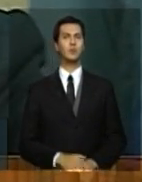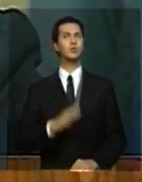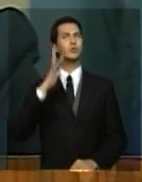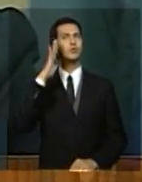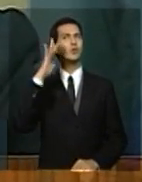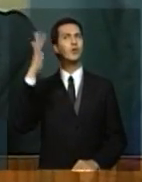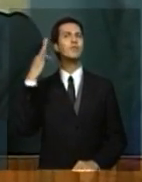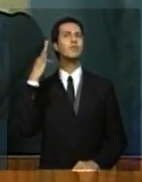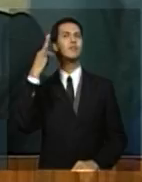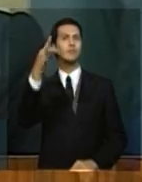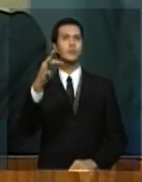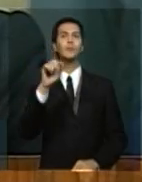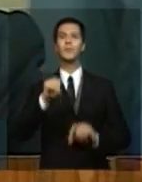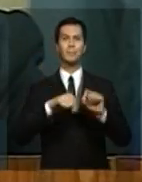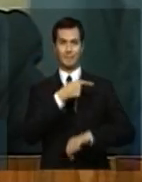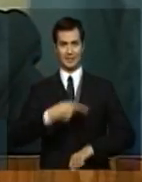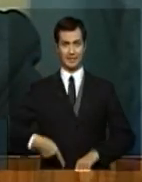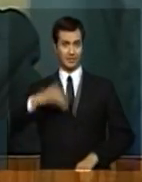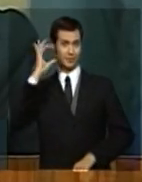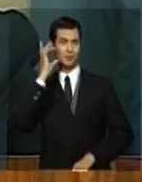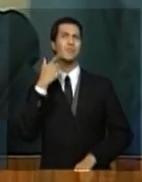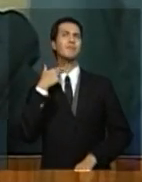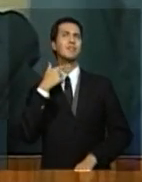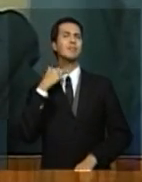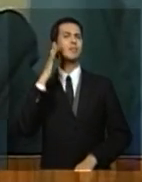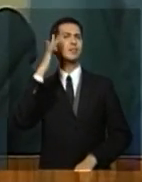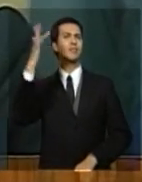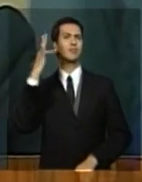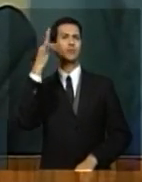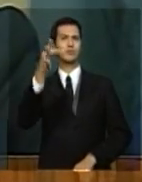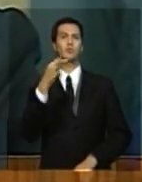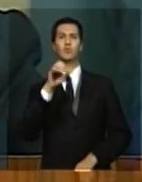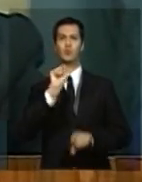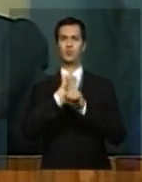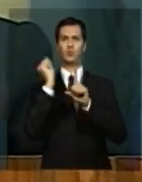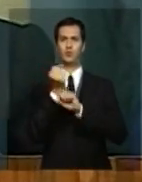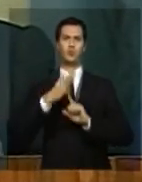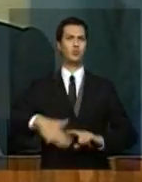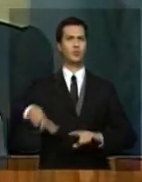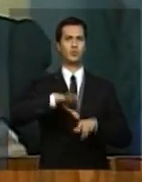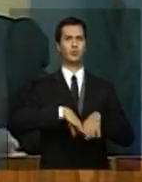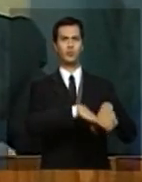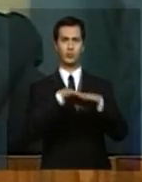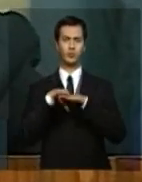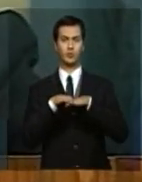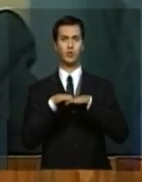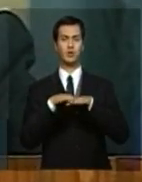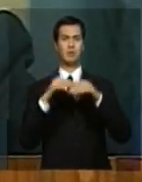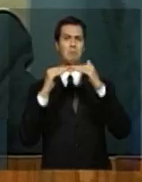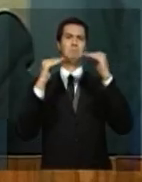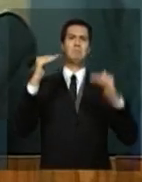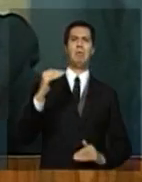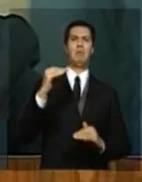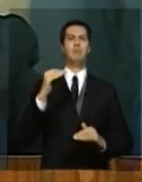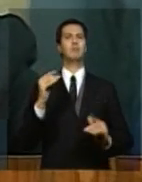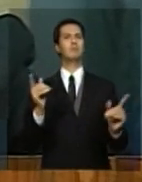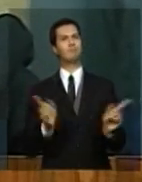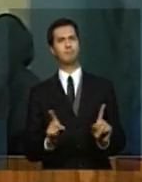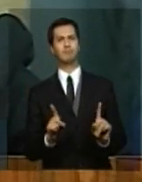quer com igualdade social sem desigualdade